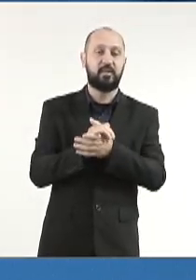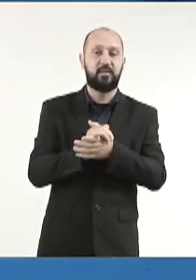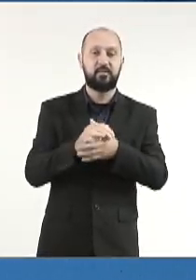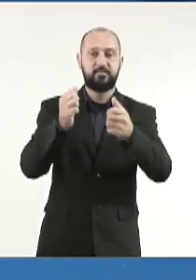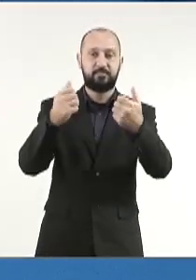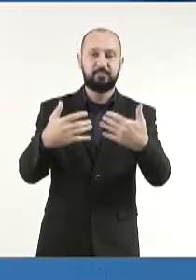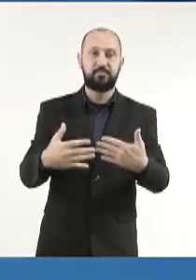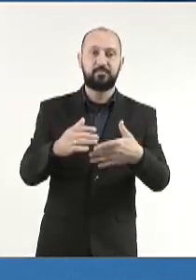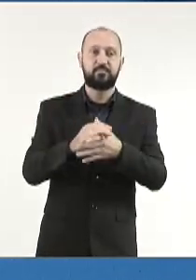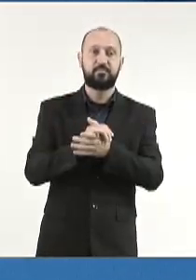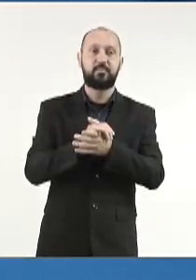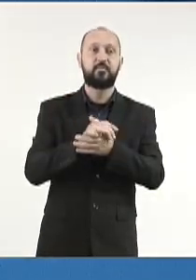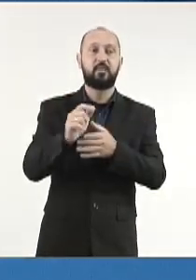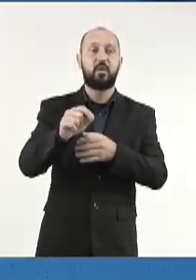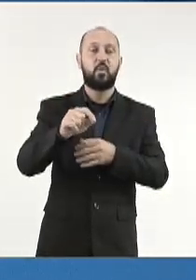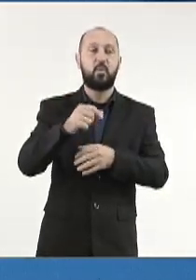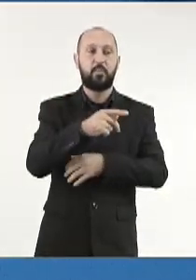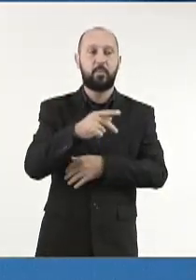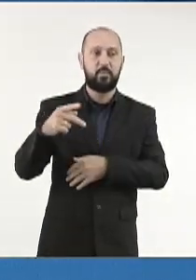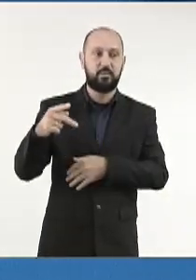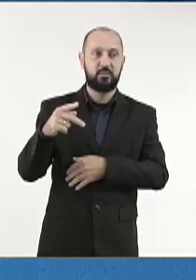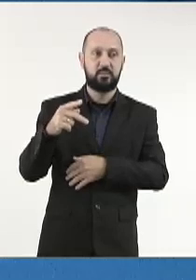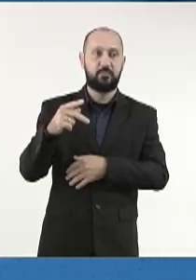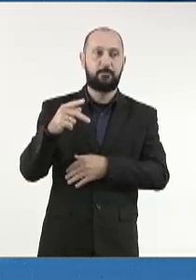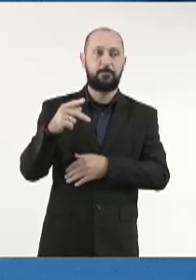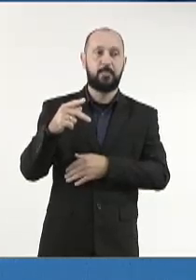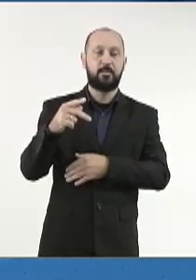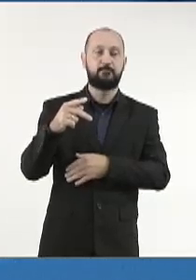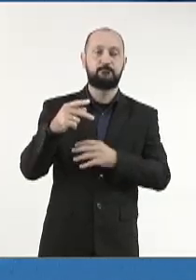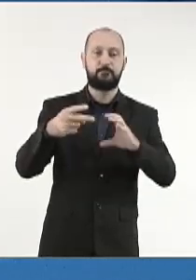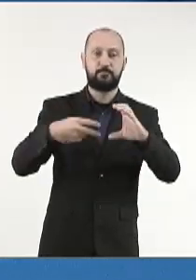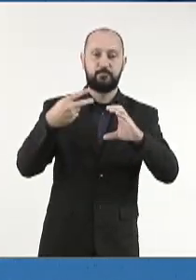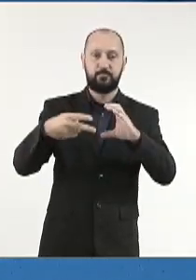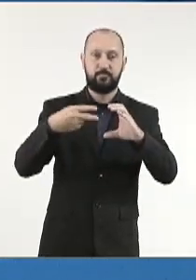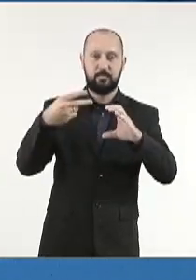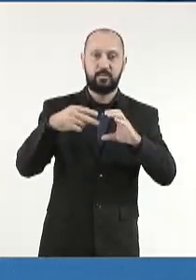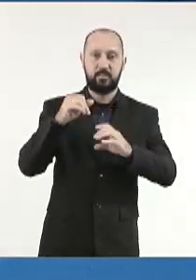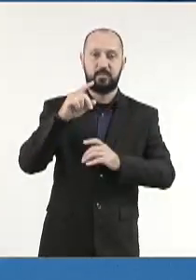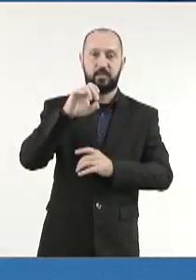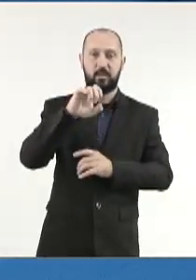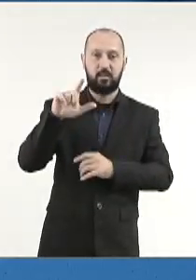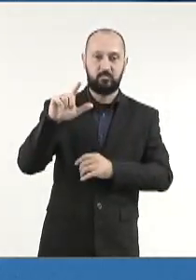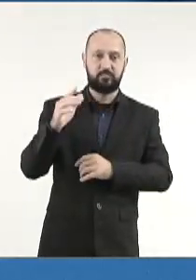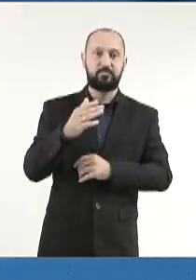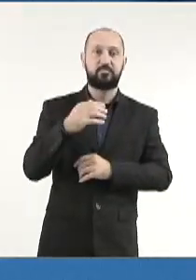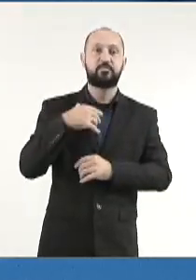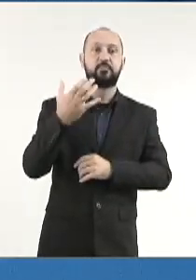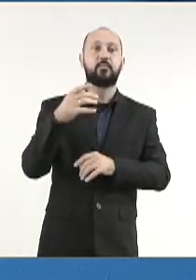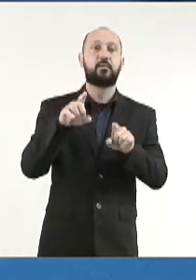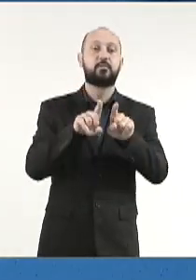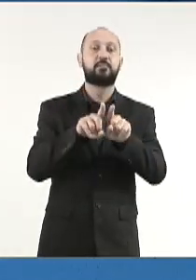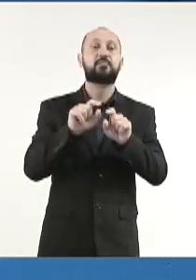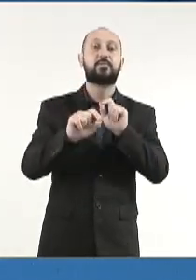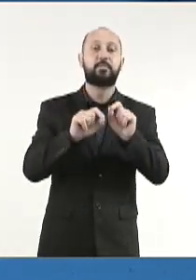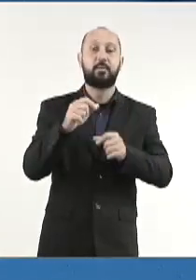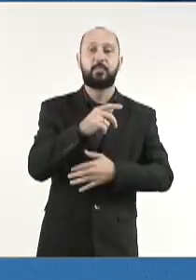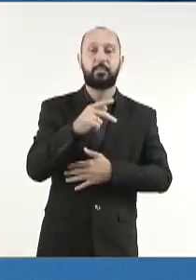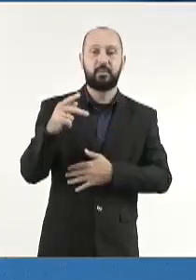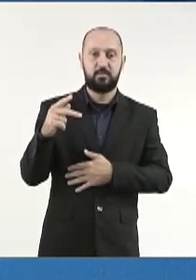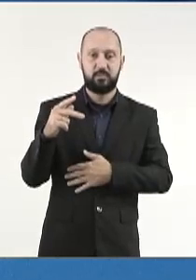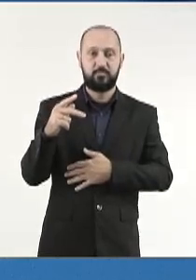Vereadores, através do presidente da Câmara, Daniel Vieira da Silva. Quero também, senhor